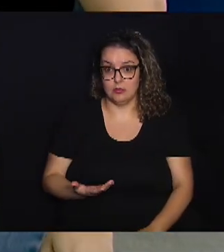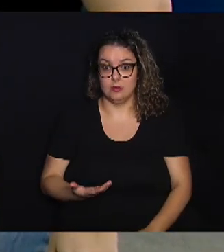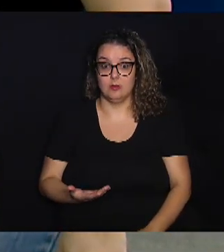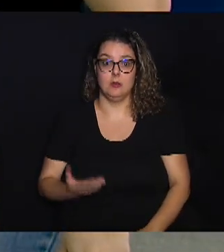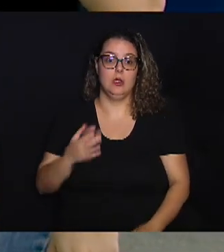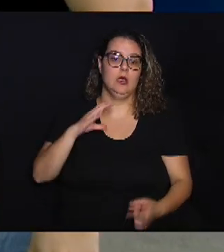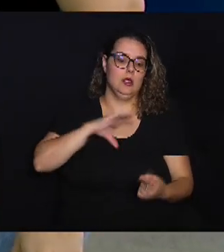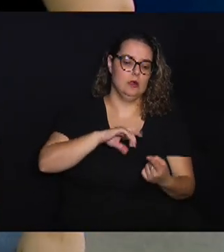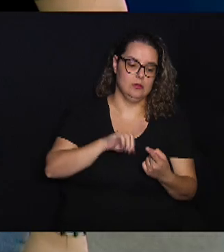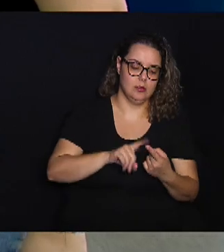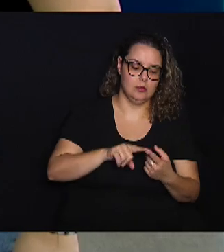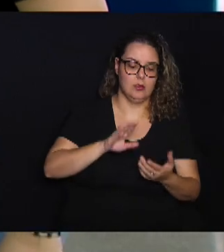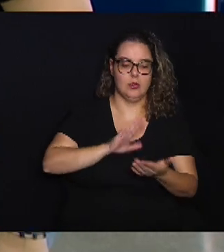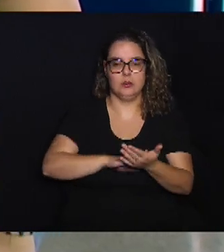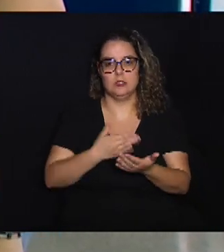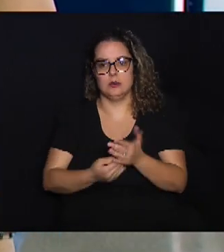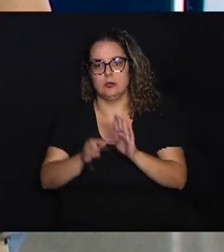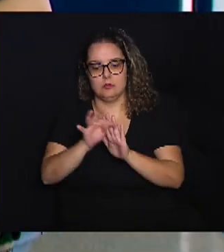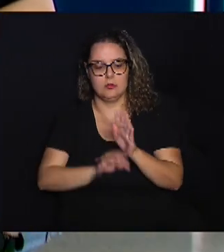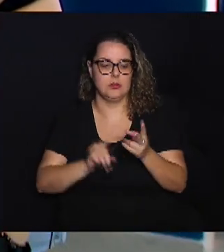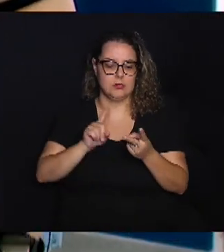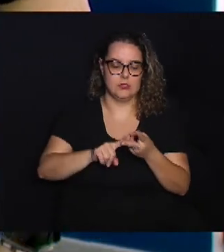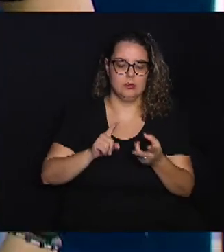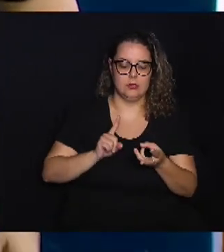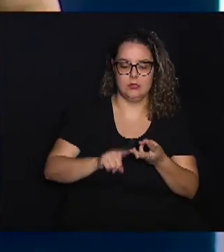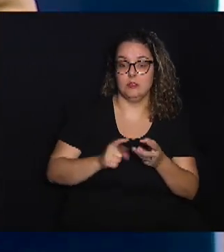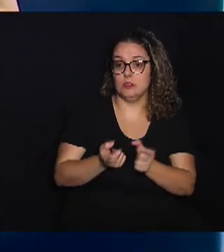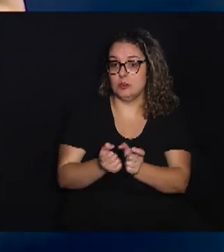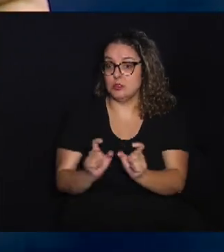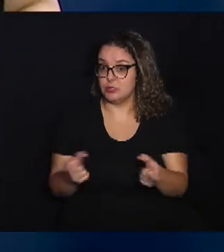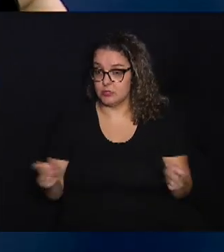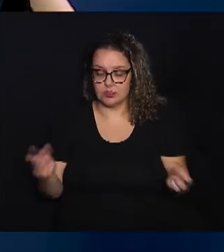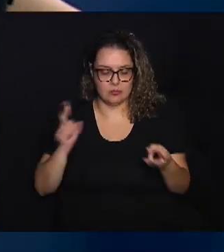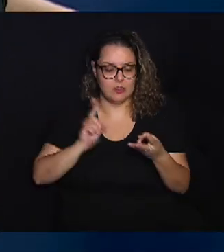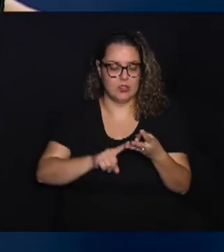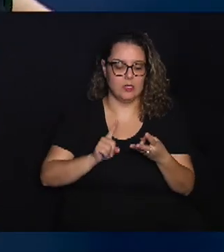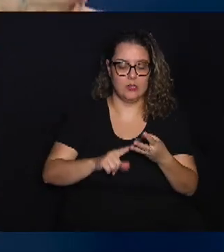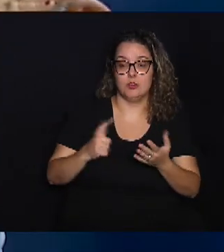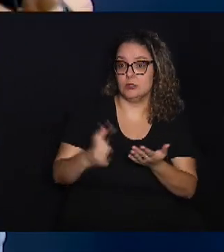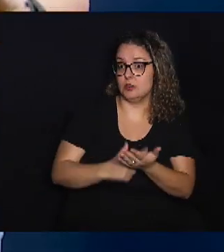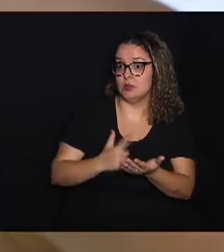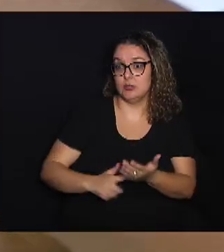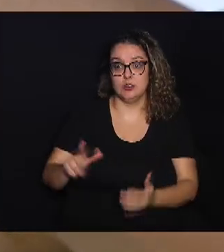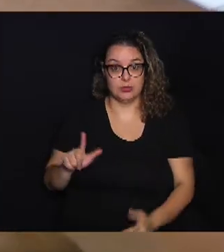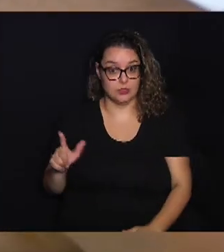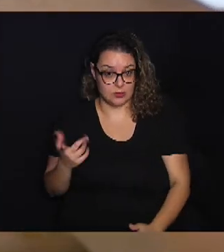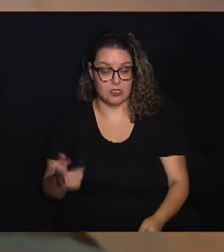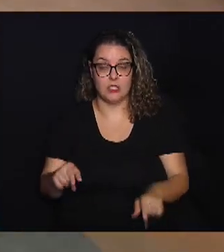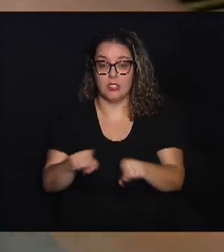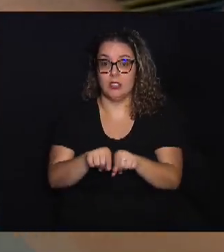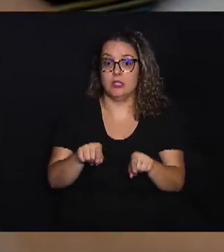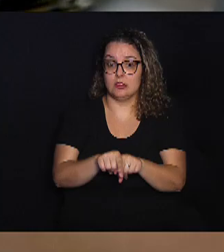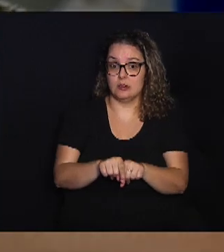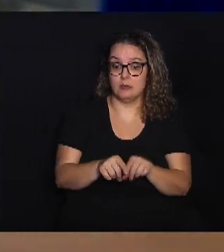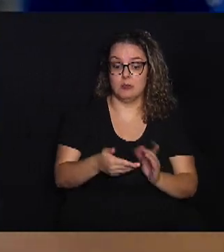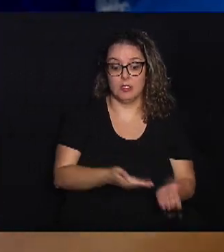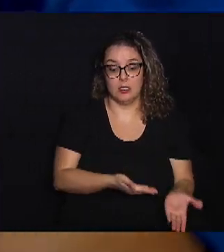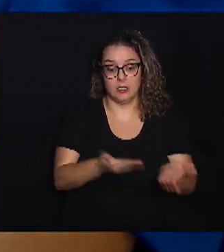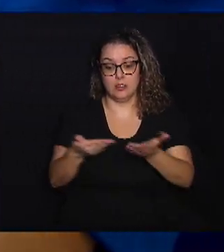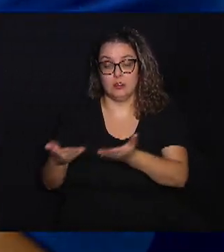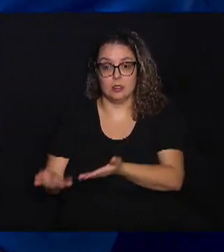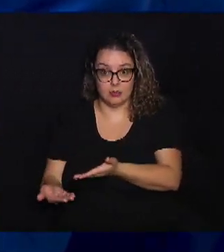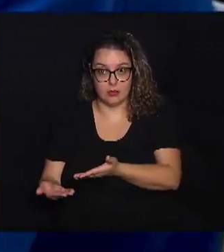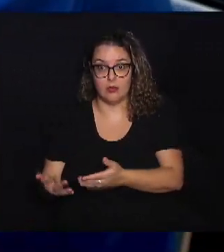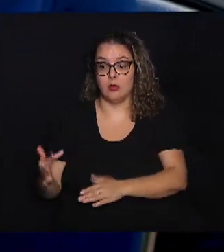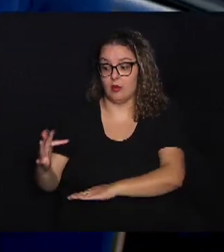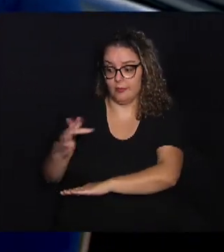português, de interpretação de texto, de gramática, de literatura. Então, além do surgimento, né, da apresentação